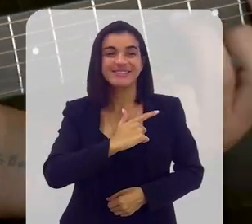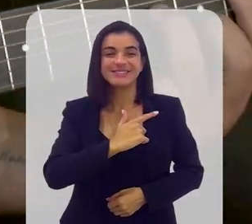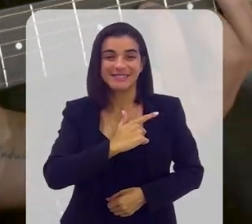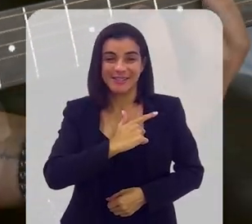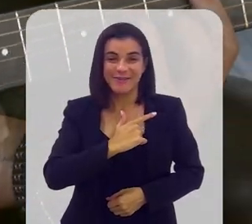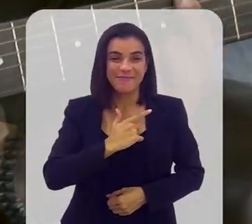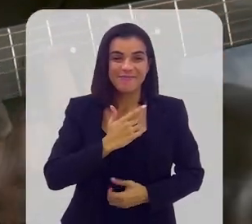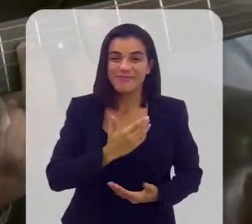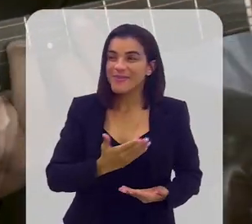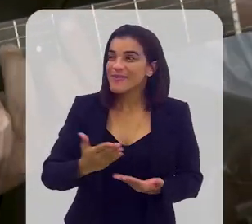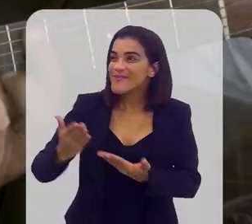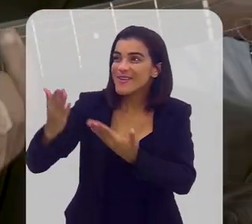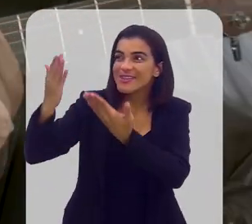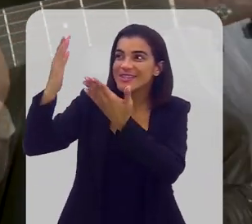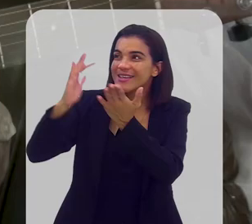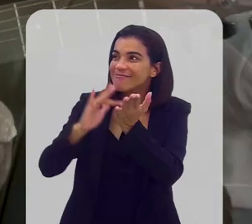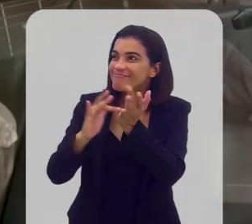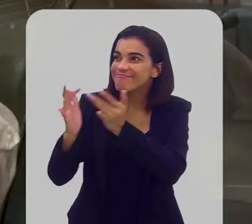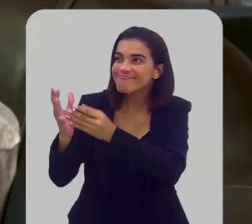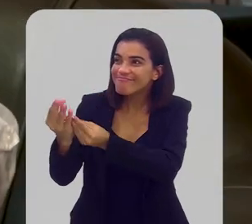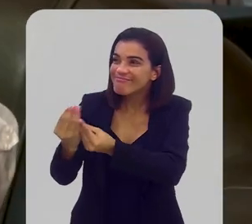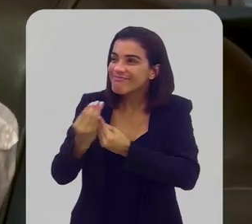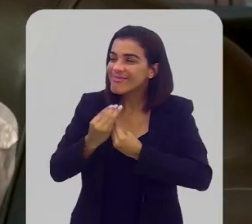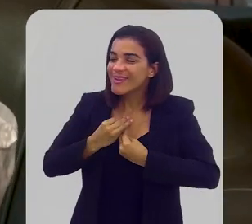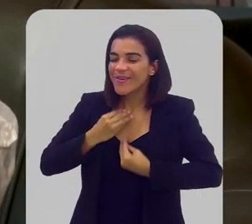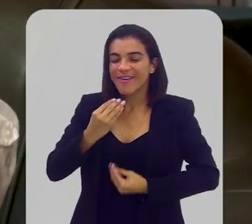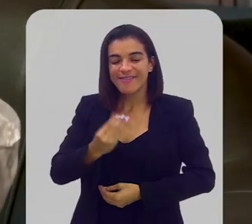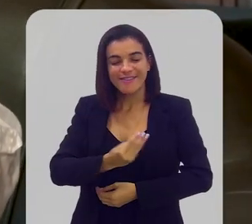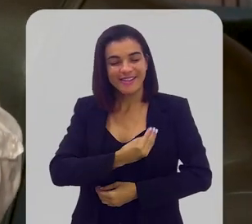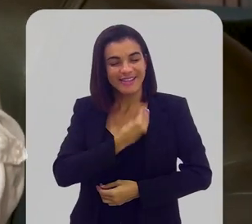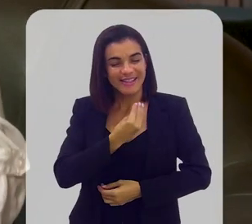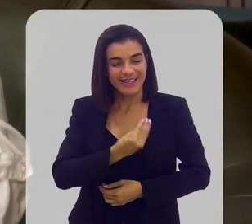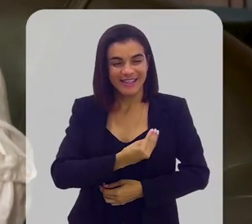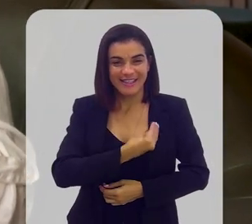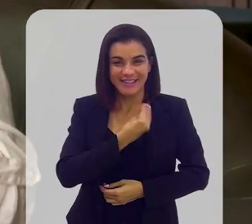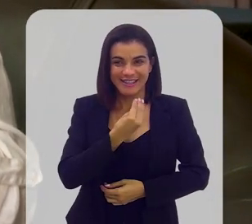luz. Você me trouxe a vida